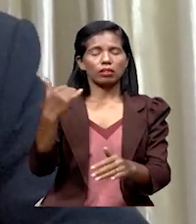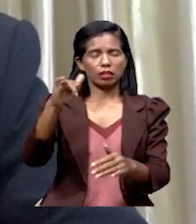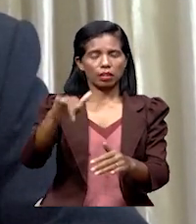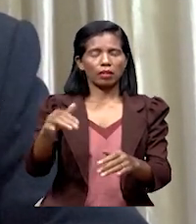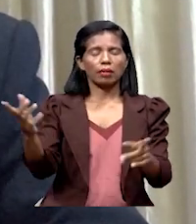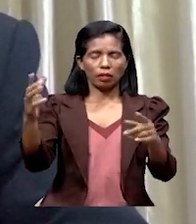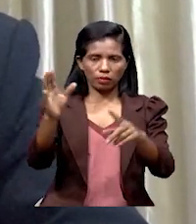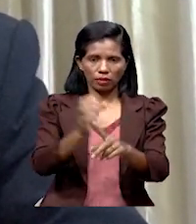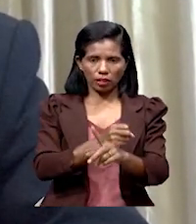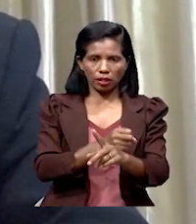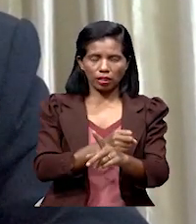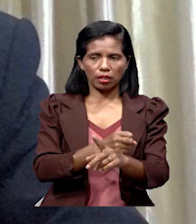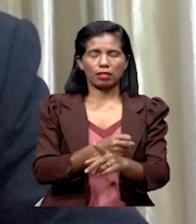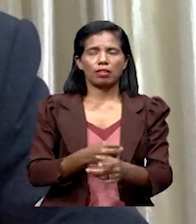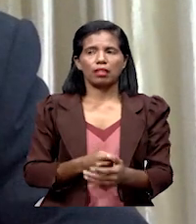falta sira